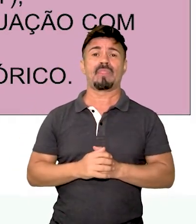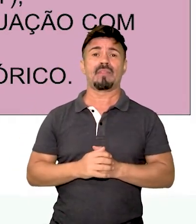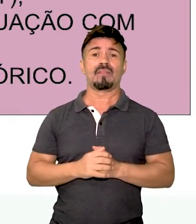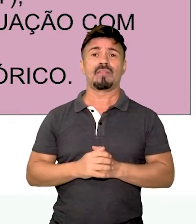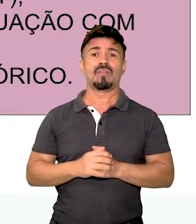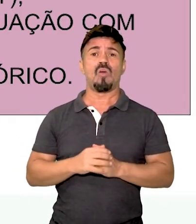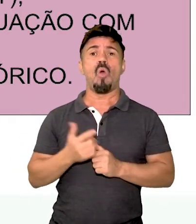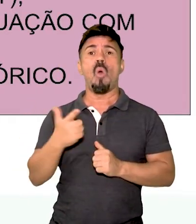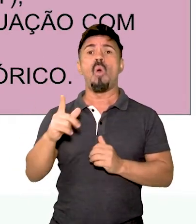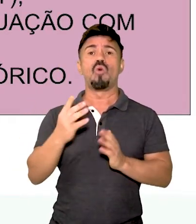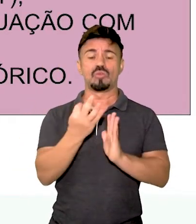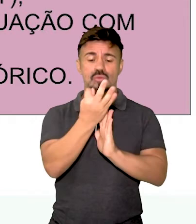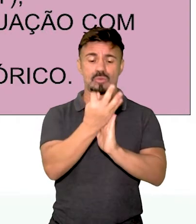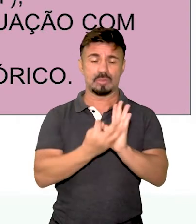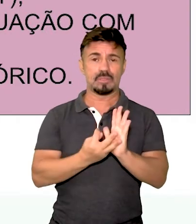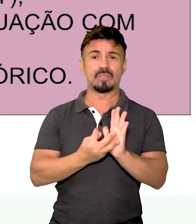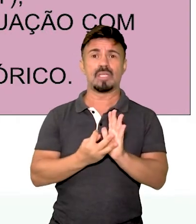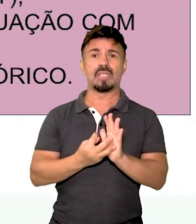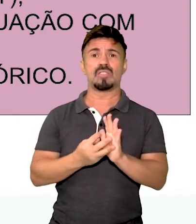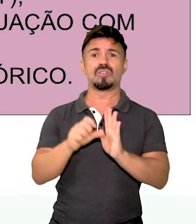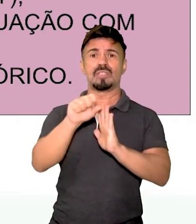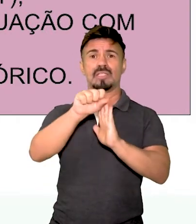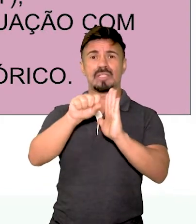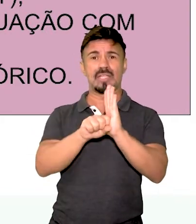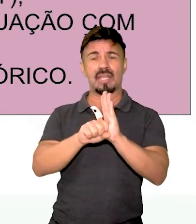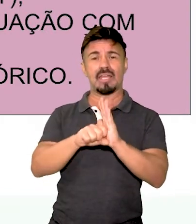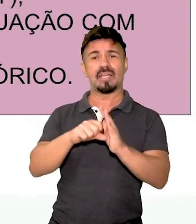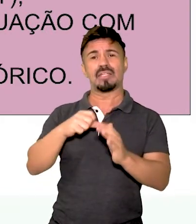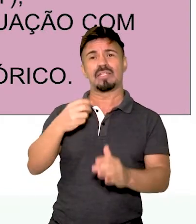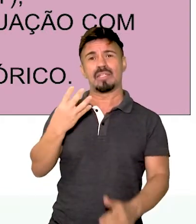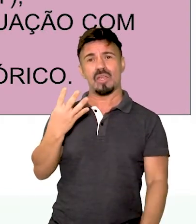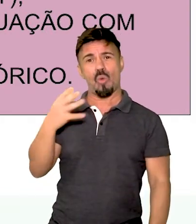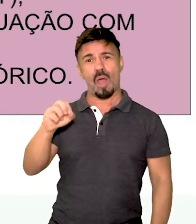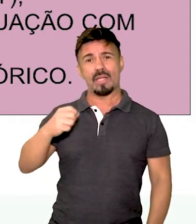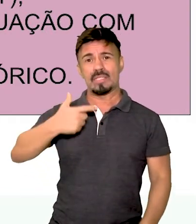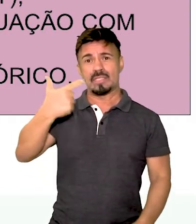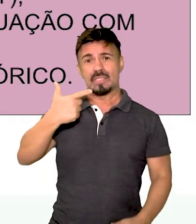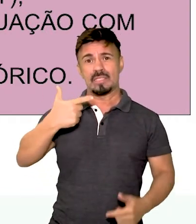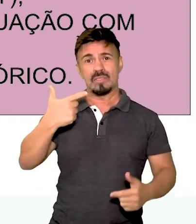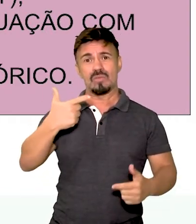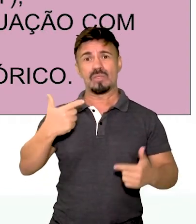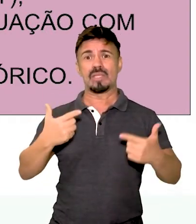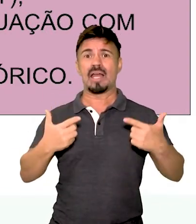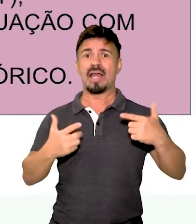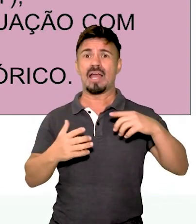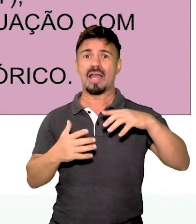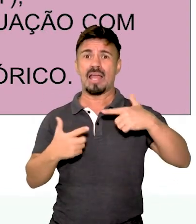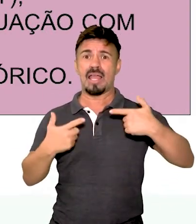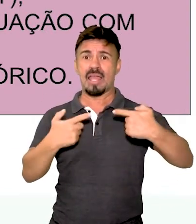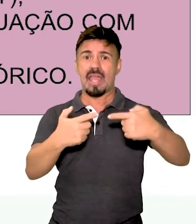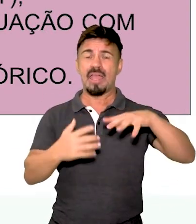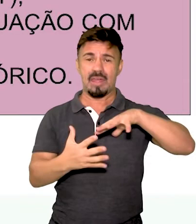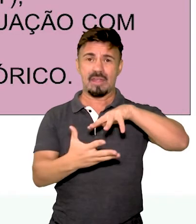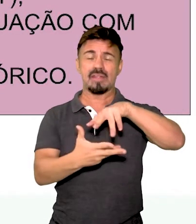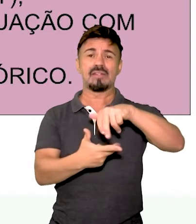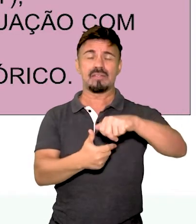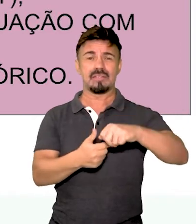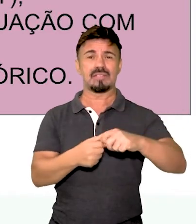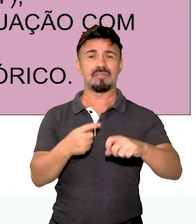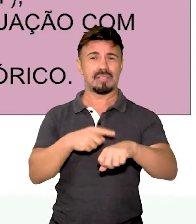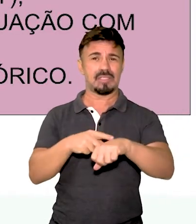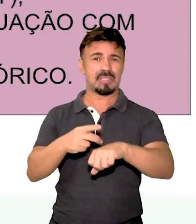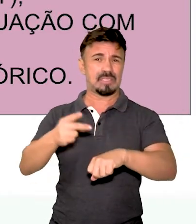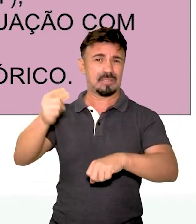outro texto foram a década de 40, né? Na Segunda Guerra Mundial. Então, aí foram termos justamente acontecidos naquela